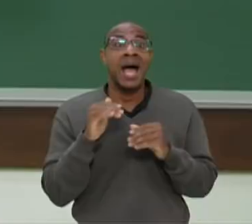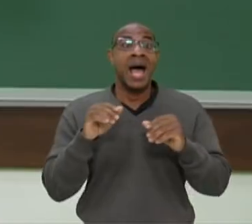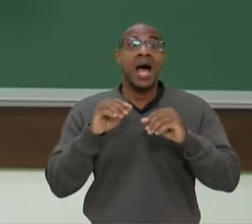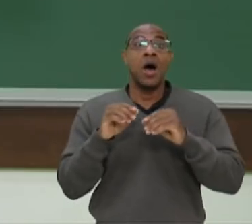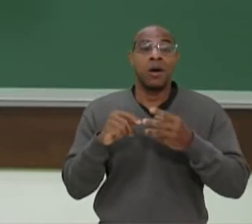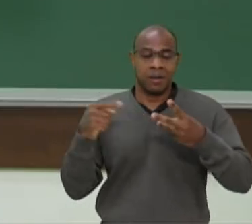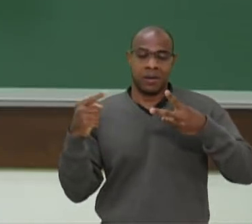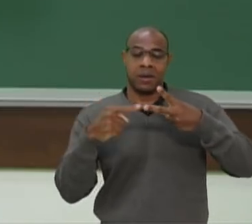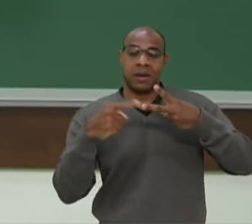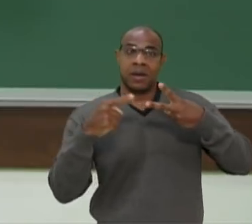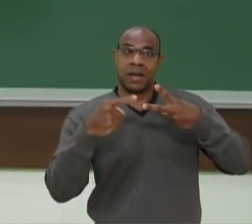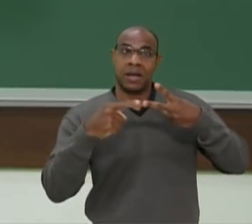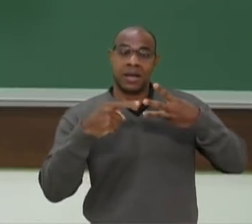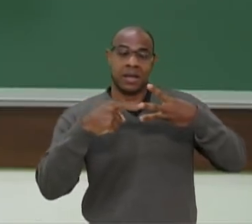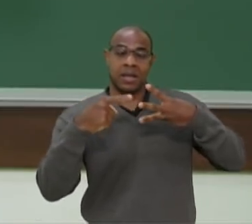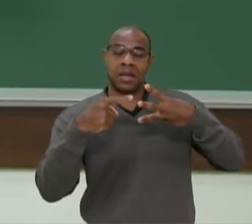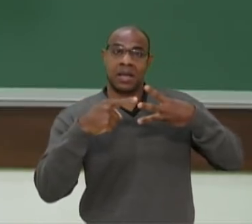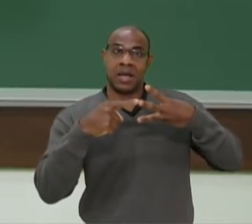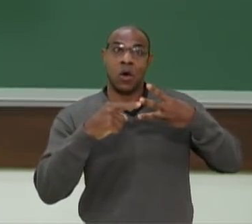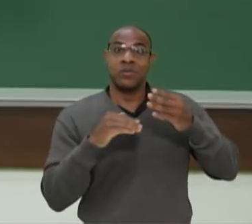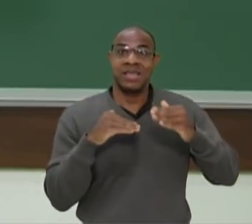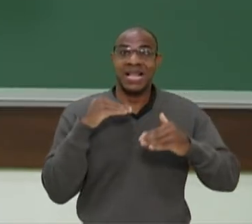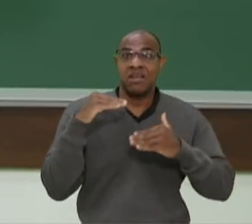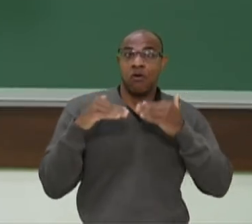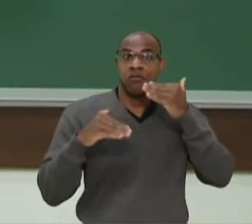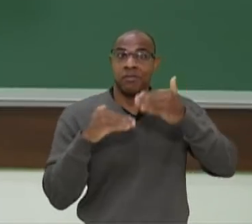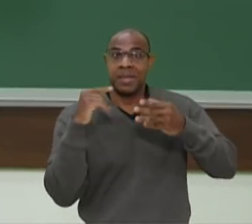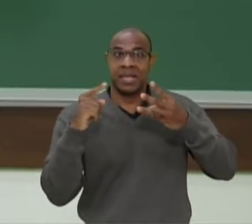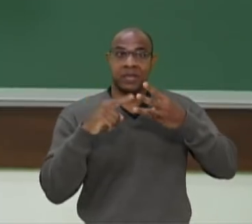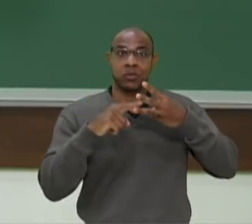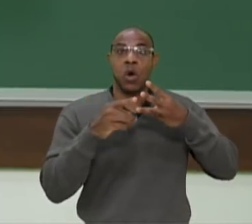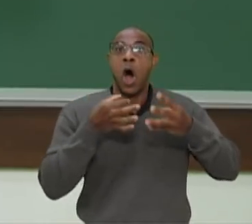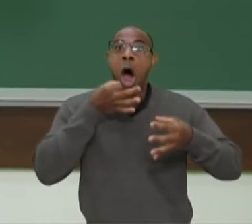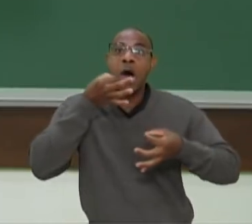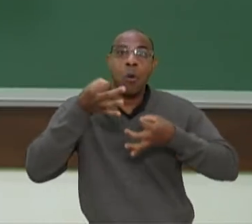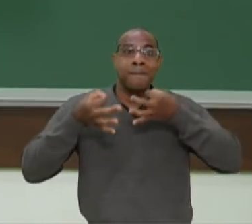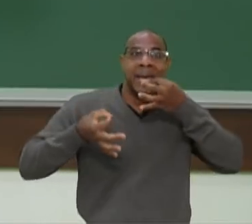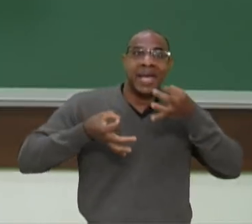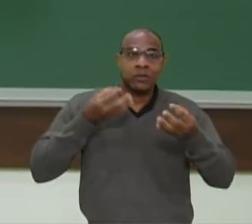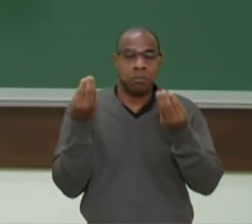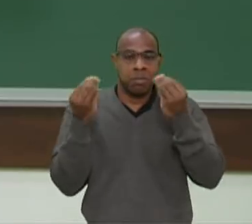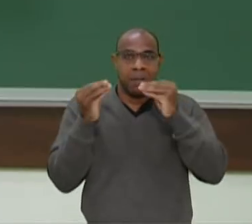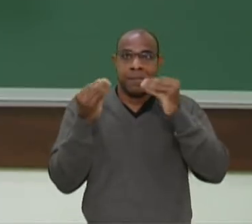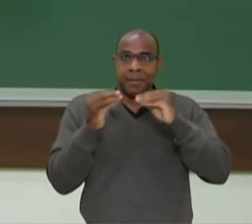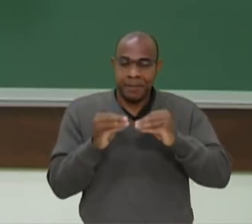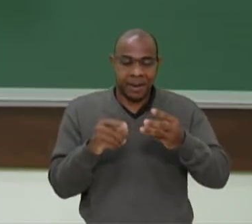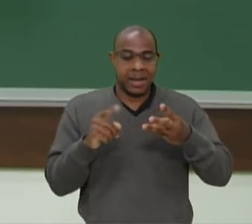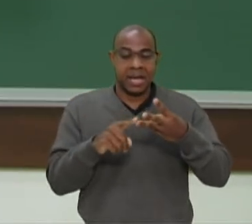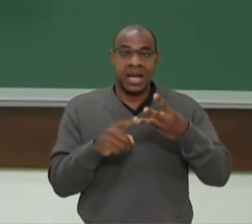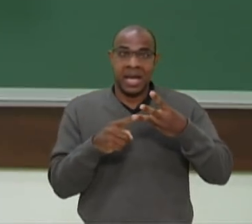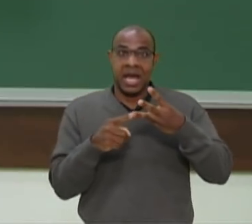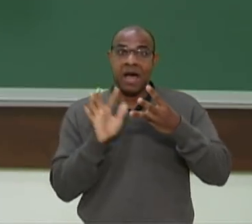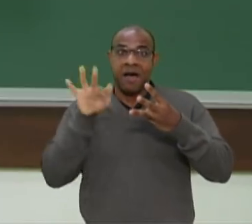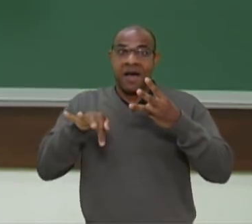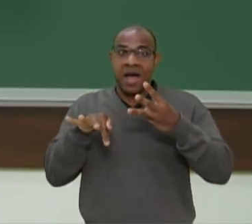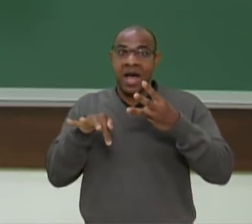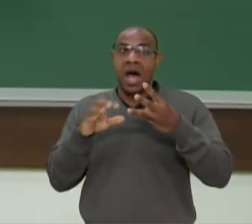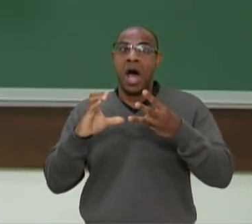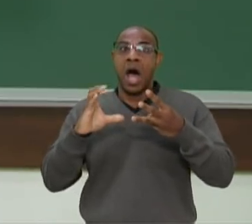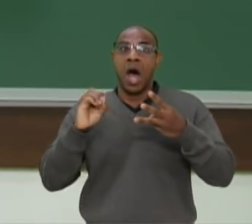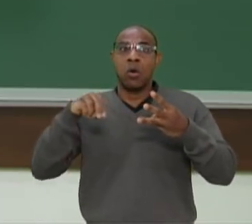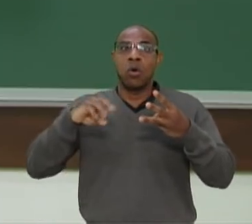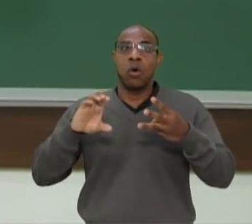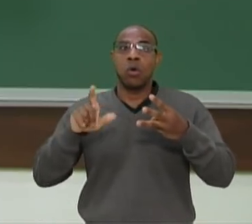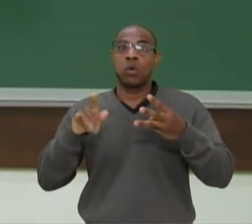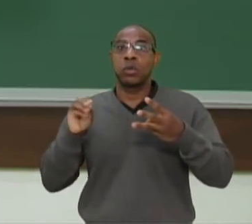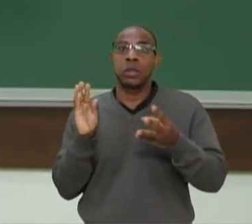desenvolvimento, é o meu argumento. E na conclusão, você vai fechar o seu texto dando